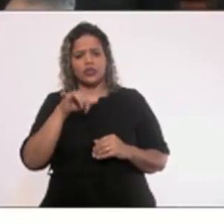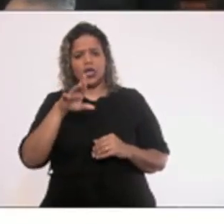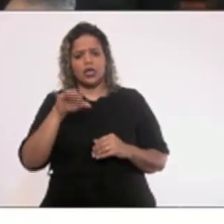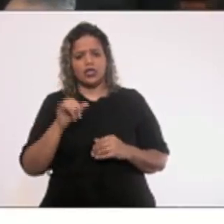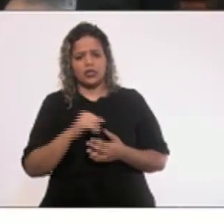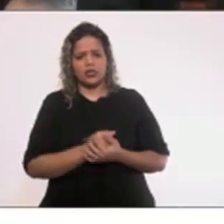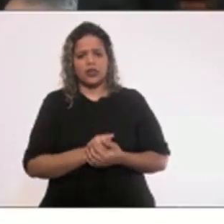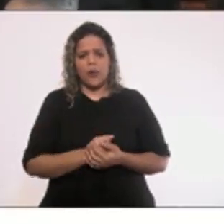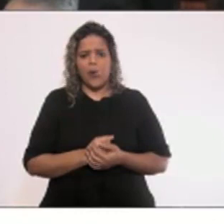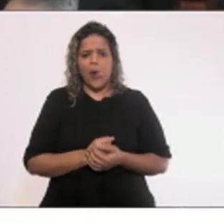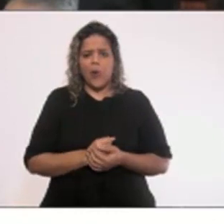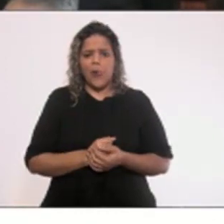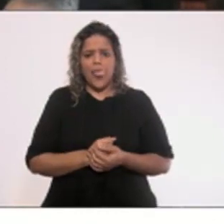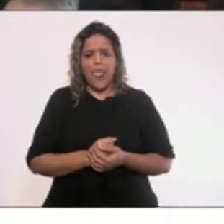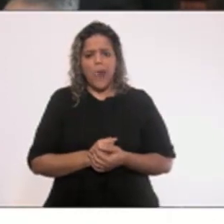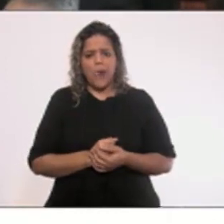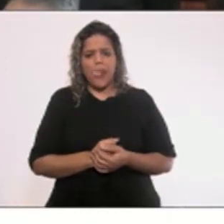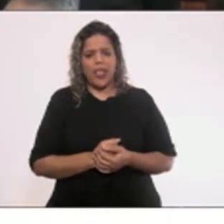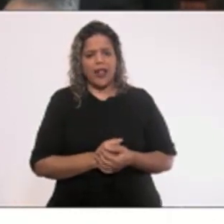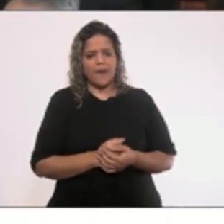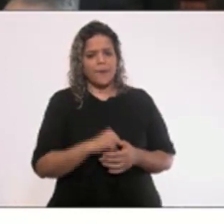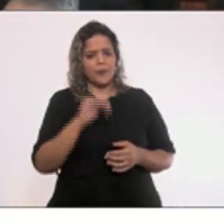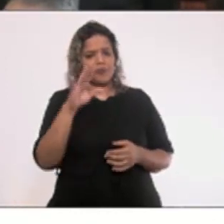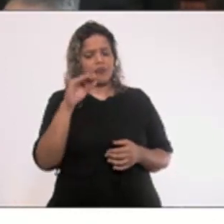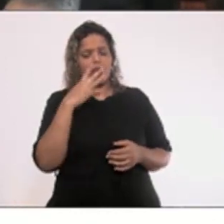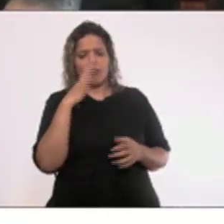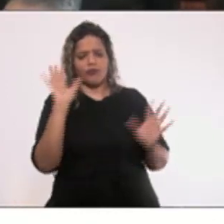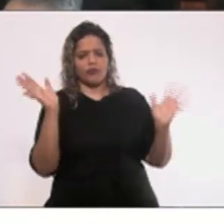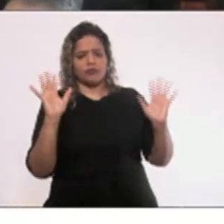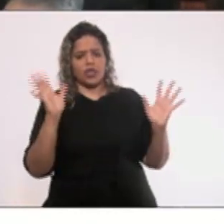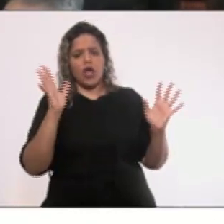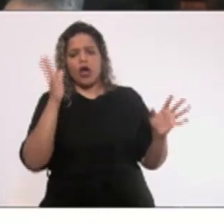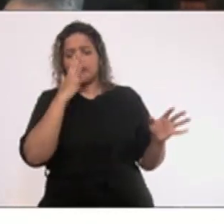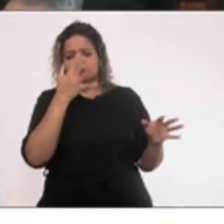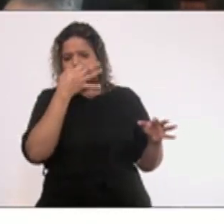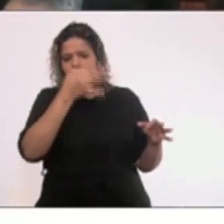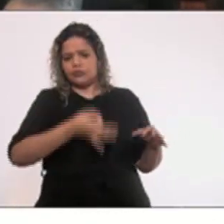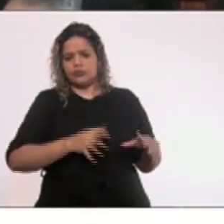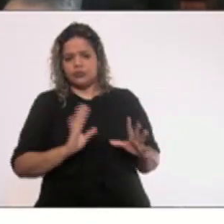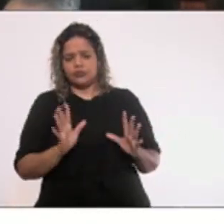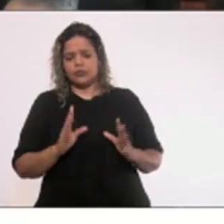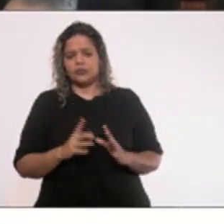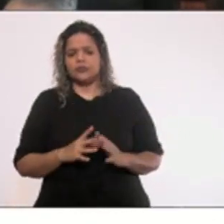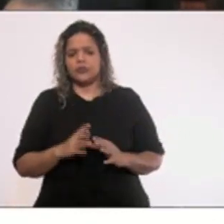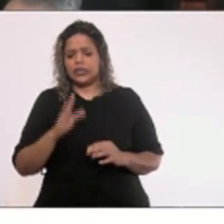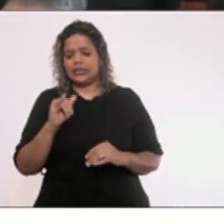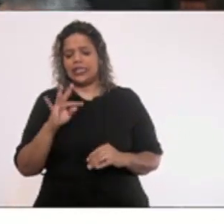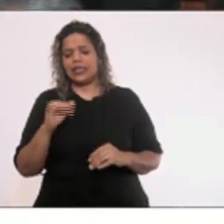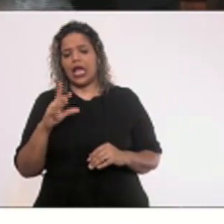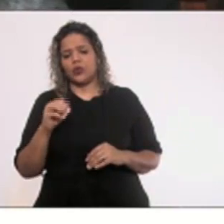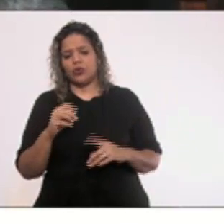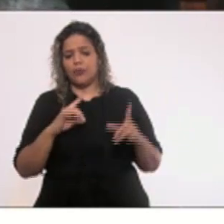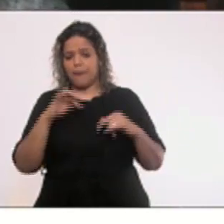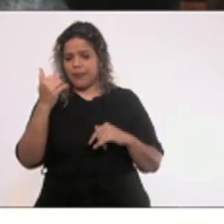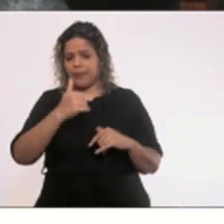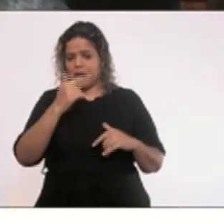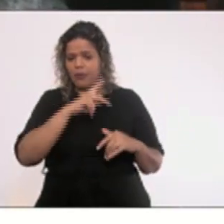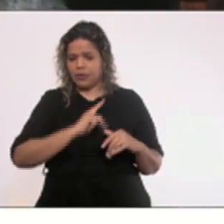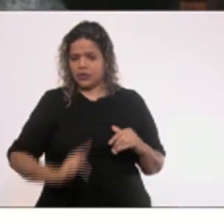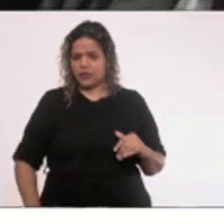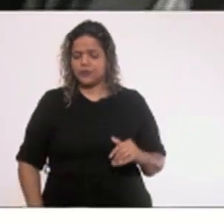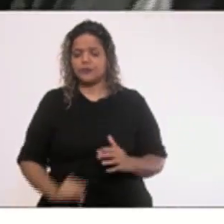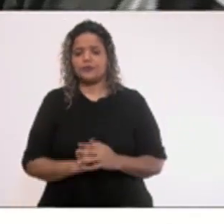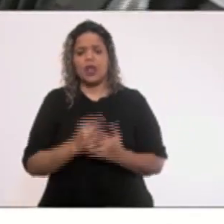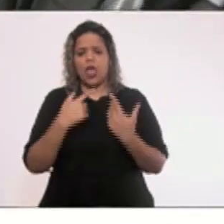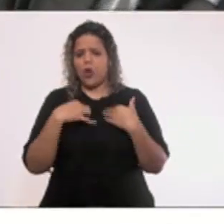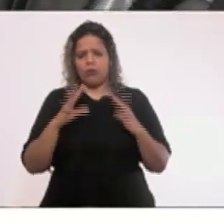deputado Luiz Paulo falar, eu quero atenção de Vossa Excelência. Eu fui citado. Deputado Luiz. Não. Fui citado. Primeiro, senhor presidente,